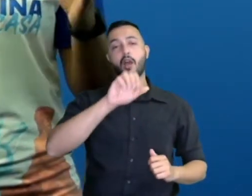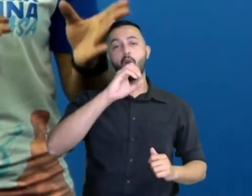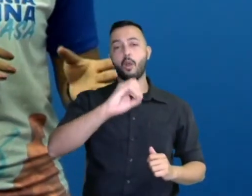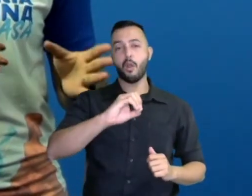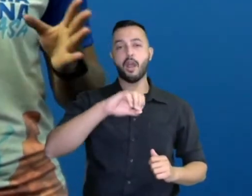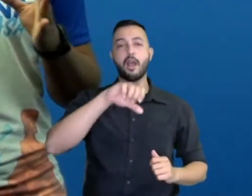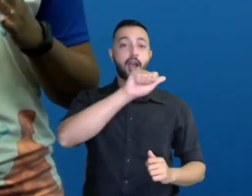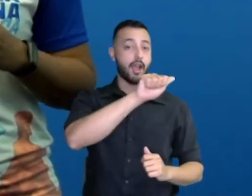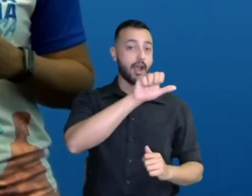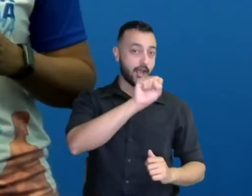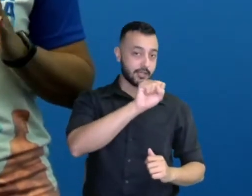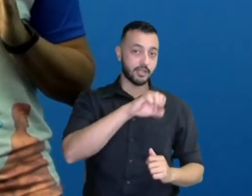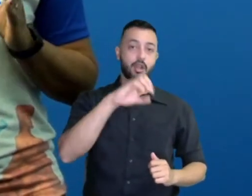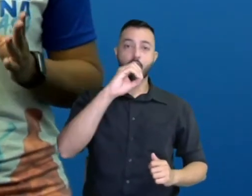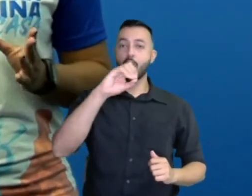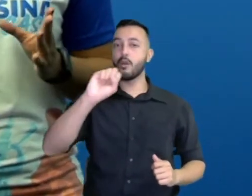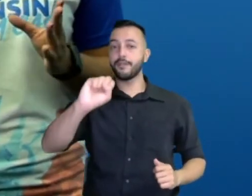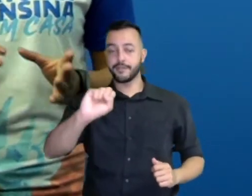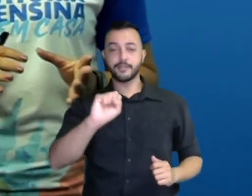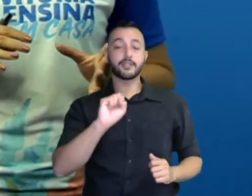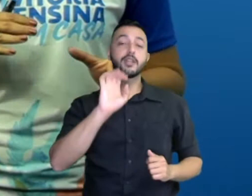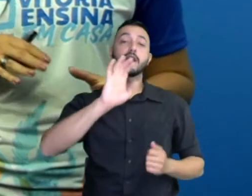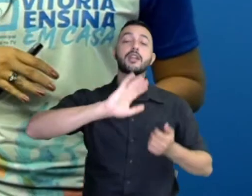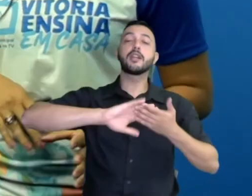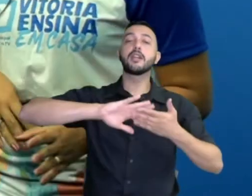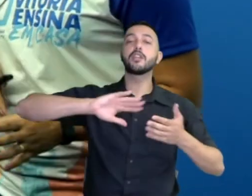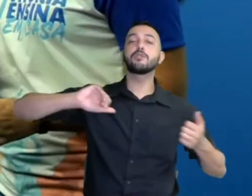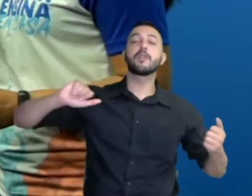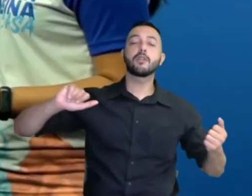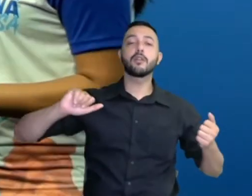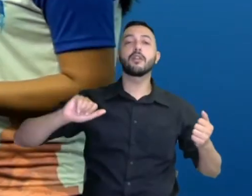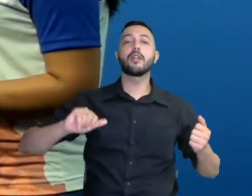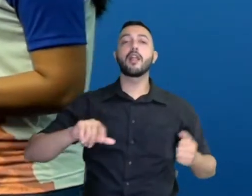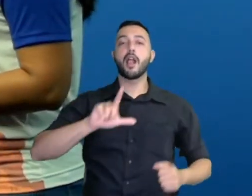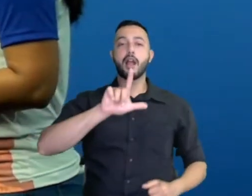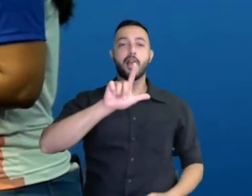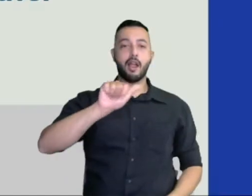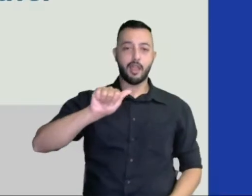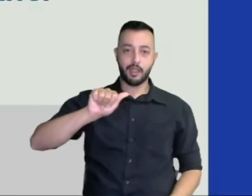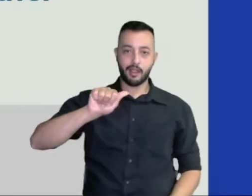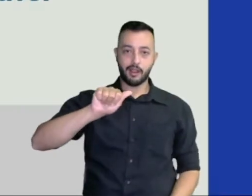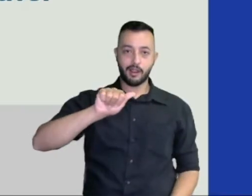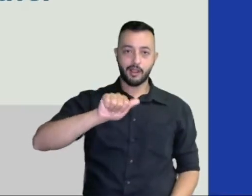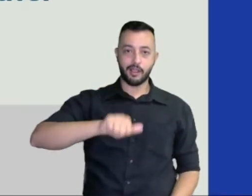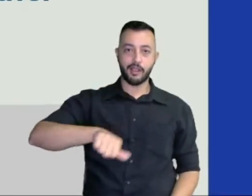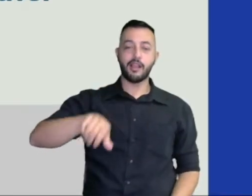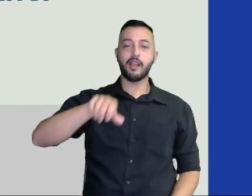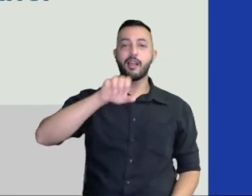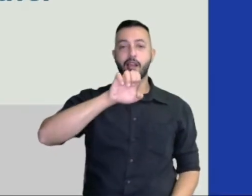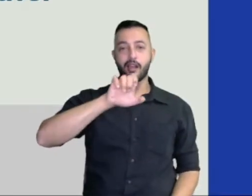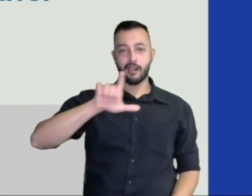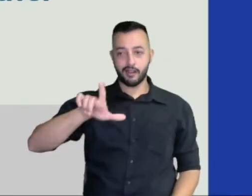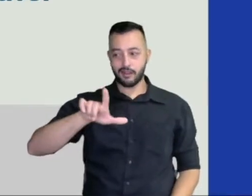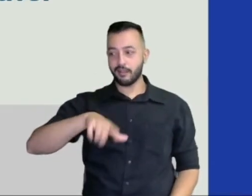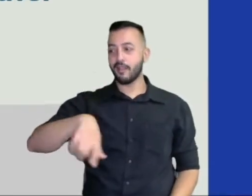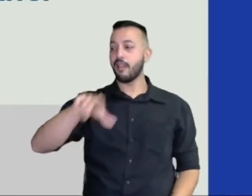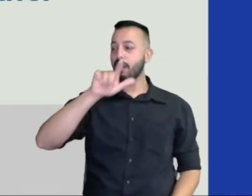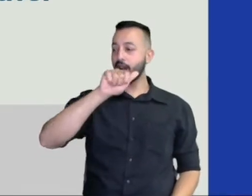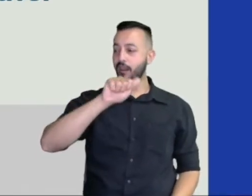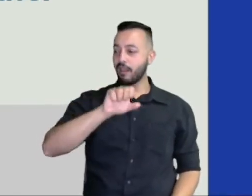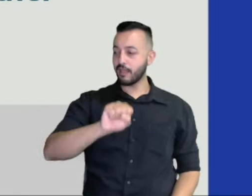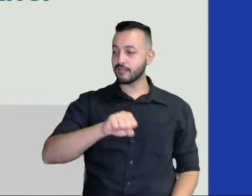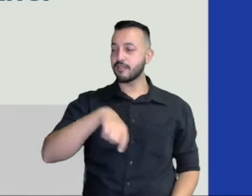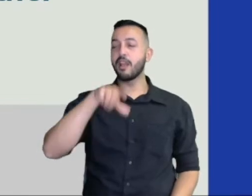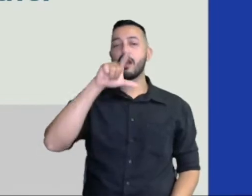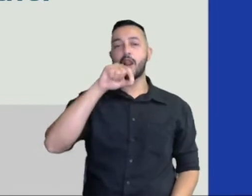o, as e os. Em espanhol, a gente tem la, el, las